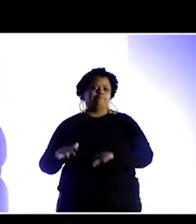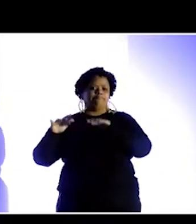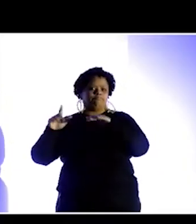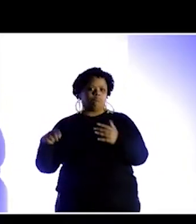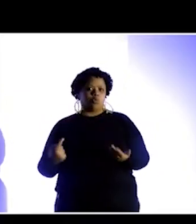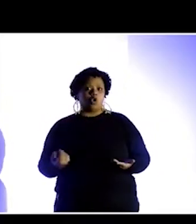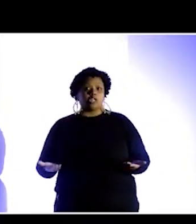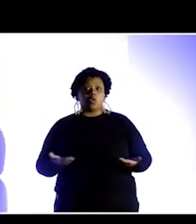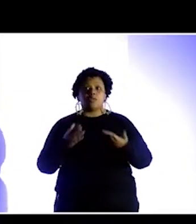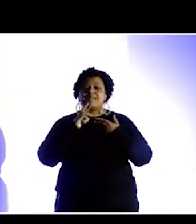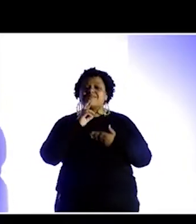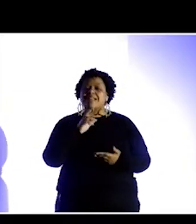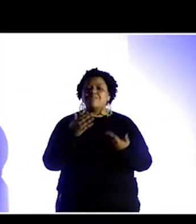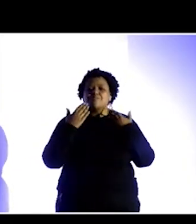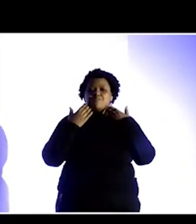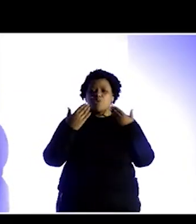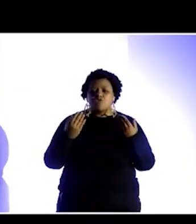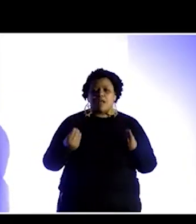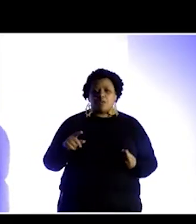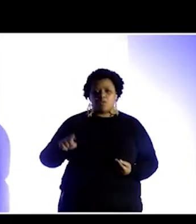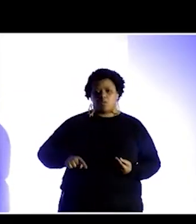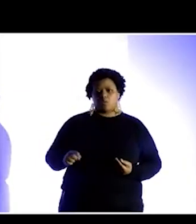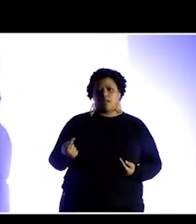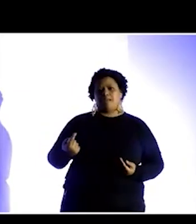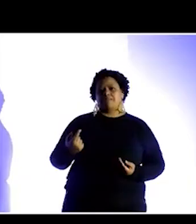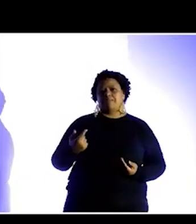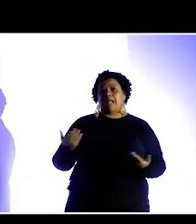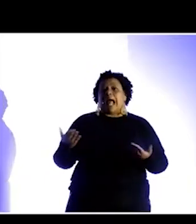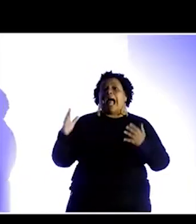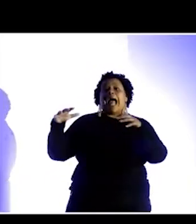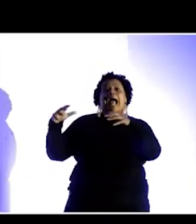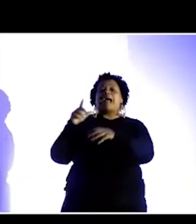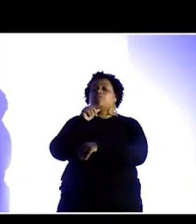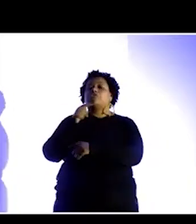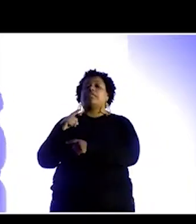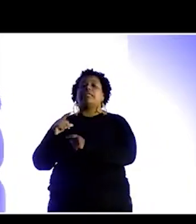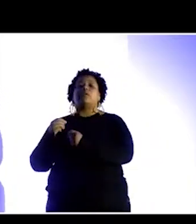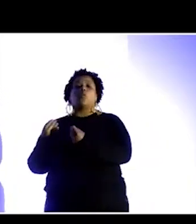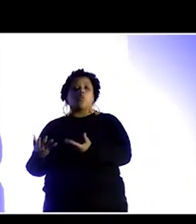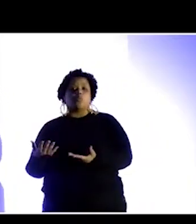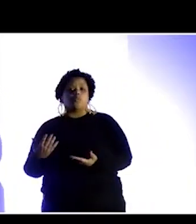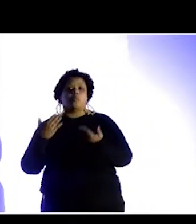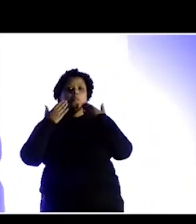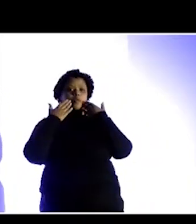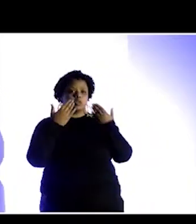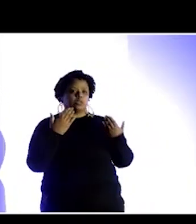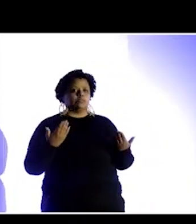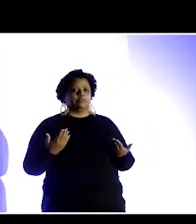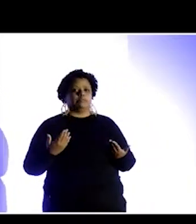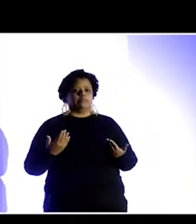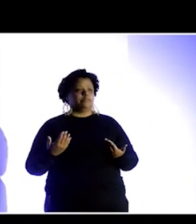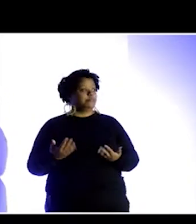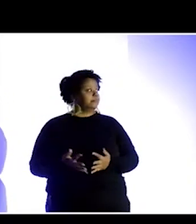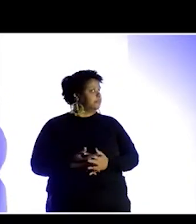gente desenvolveu na nossa disponibilidade hídrica, que é a principal informação que a gente utiliza para a nossa oferta hídrica.